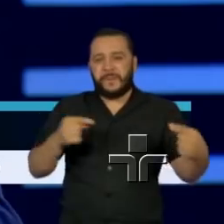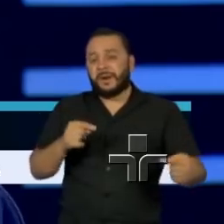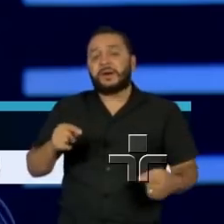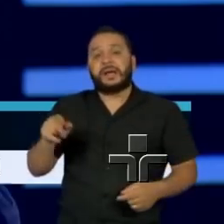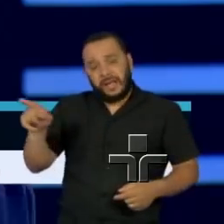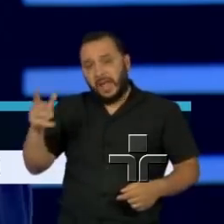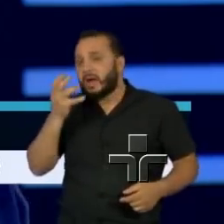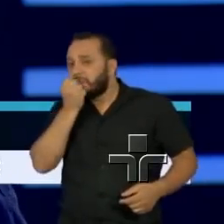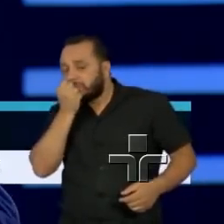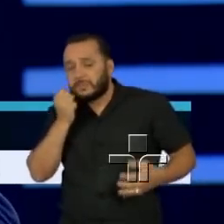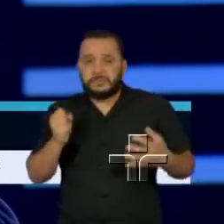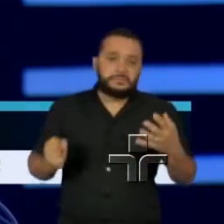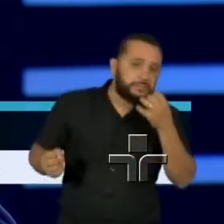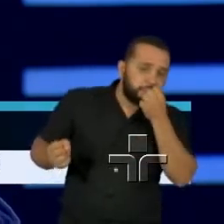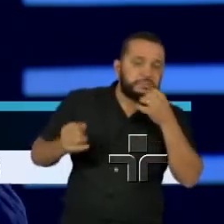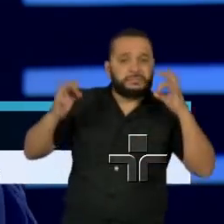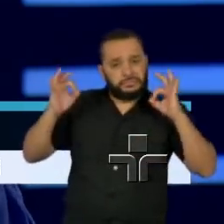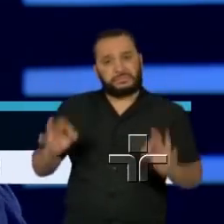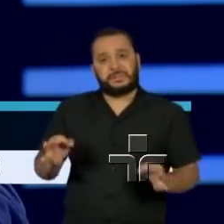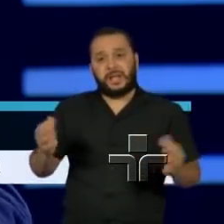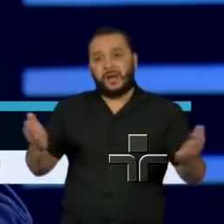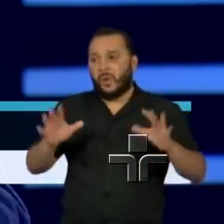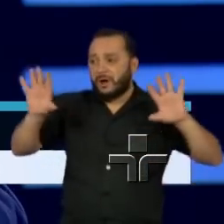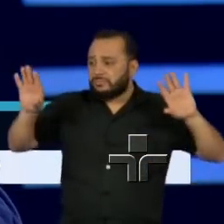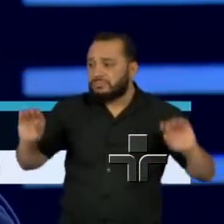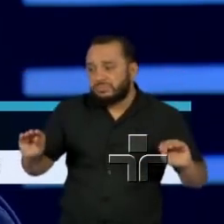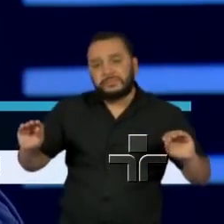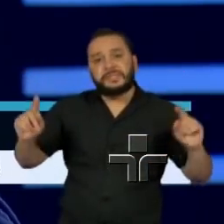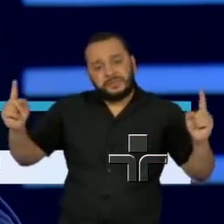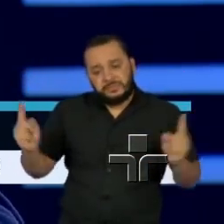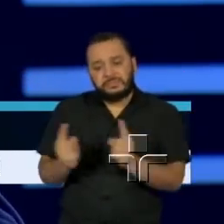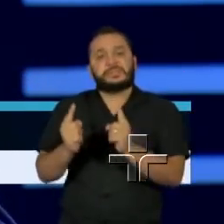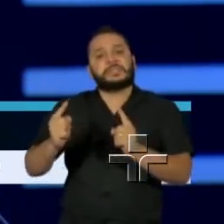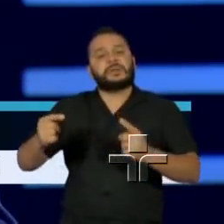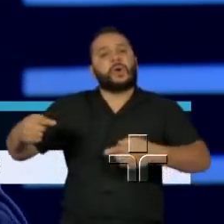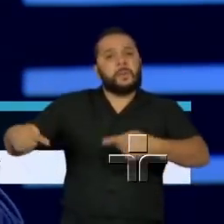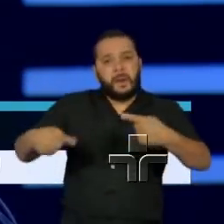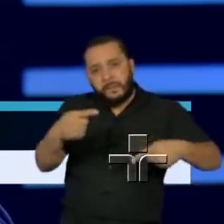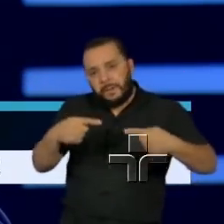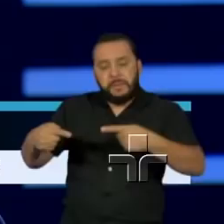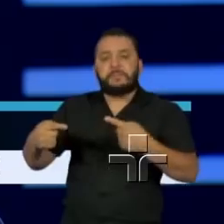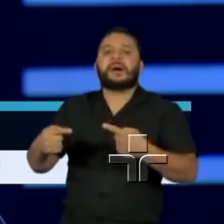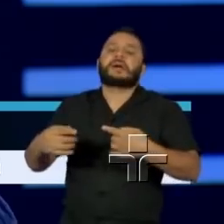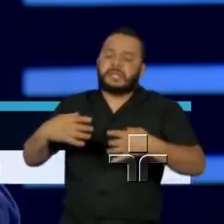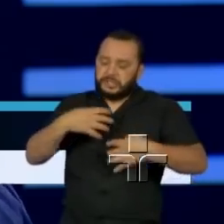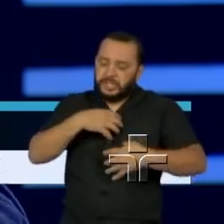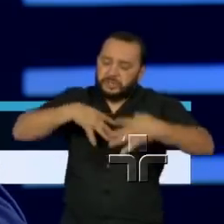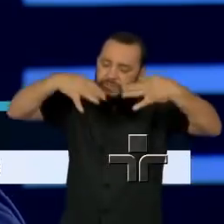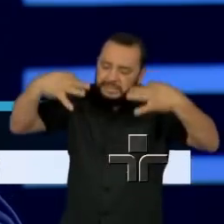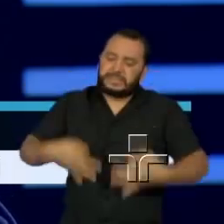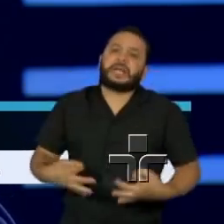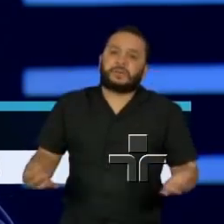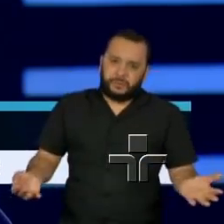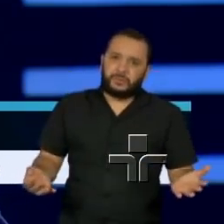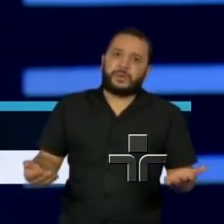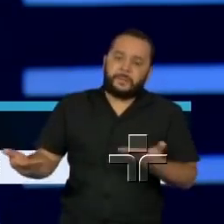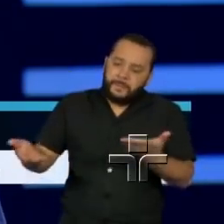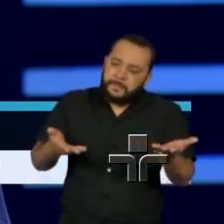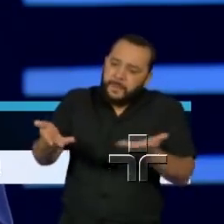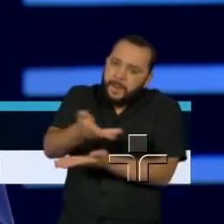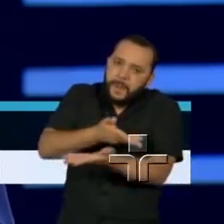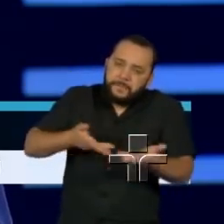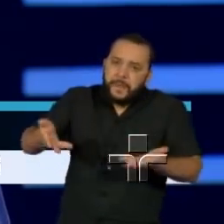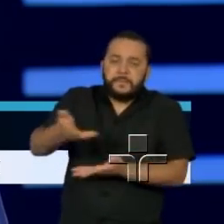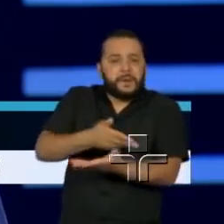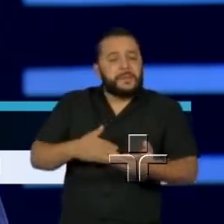fazer. Então agora parece que a poeira baixou e eles vão discutir como devem fazer, espero, de forma sensata. Eu espero que logo o presidente